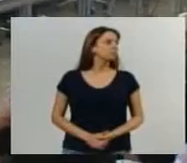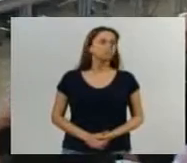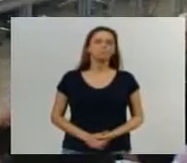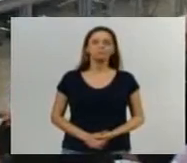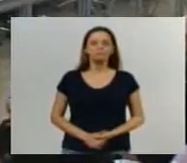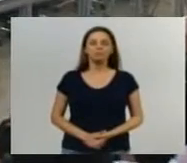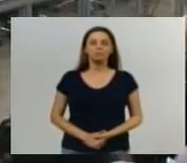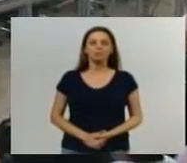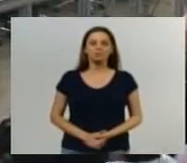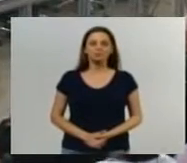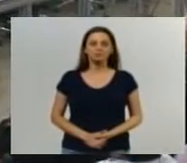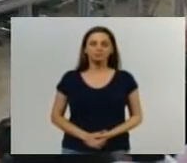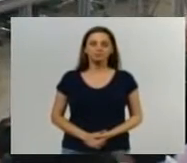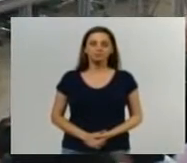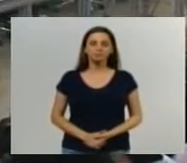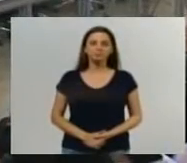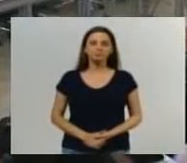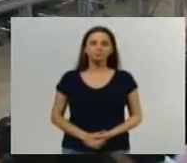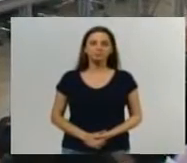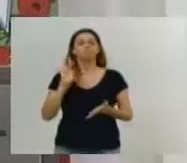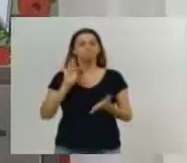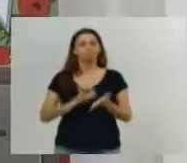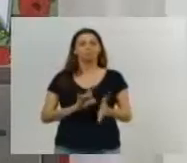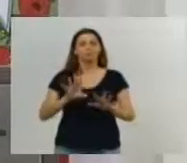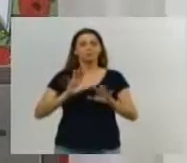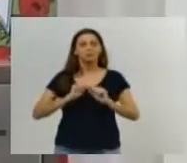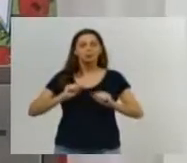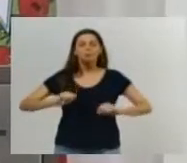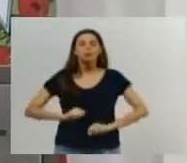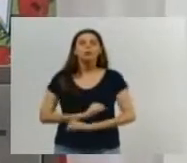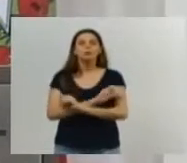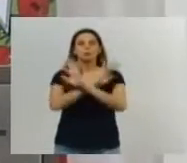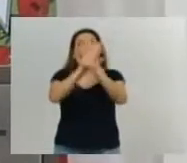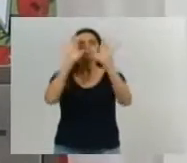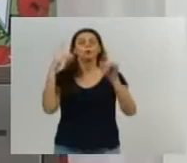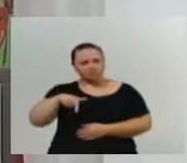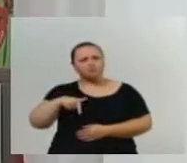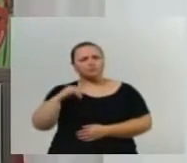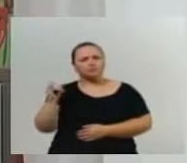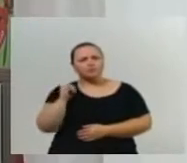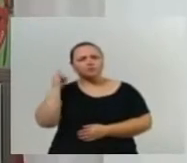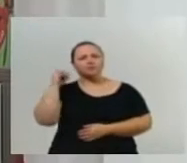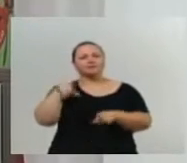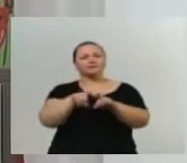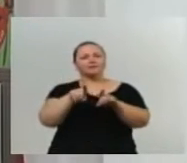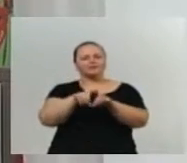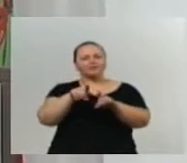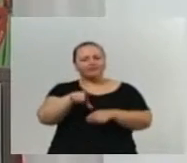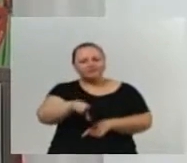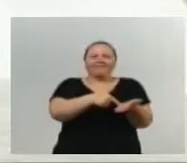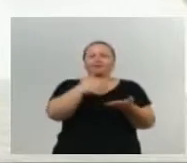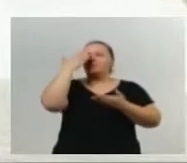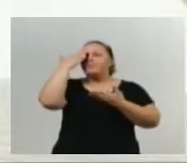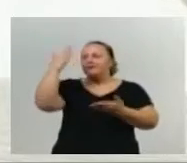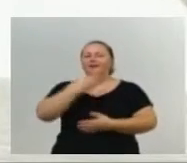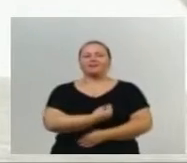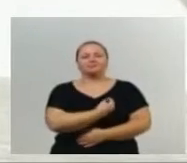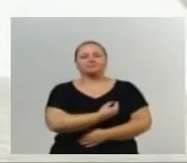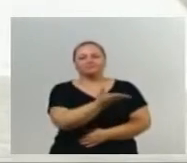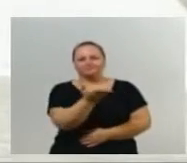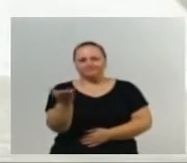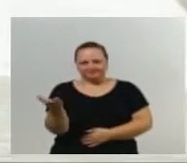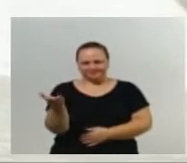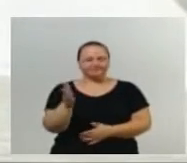A Casa Legislativa recebeu nesta quarta-feira vários representantes de entidades religiosas para a terceira